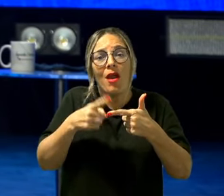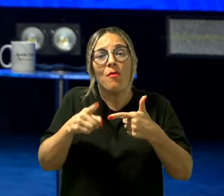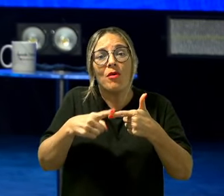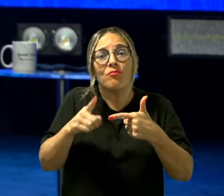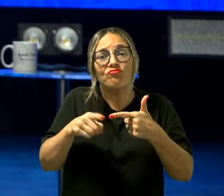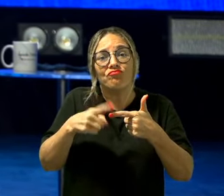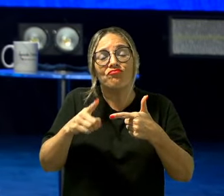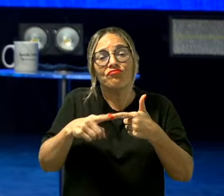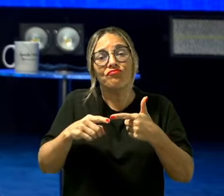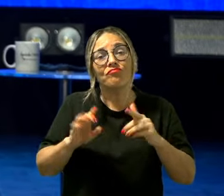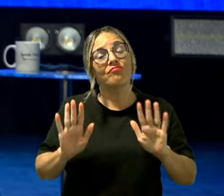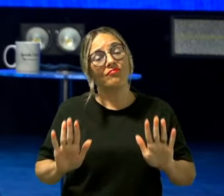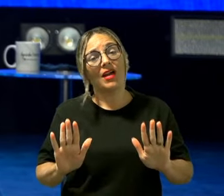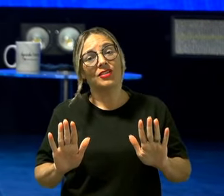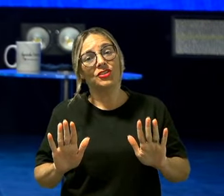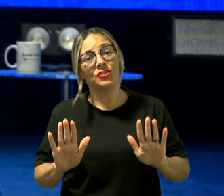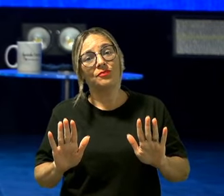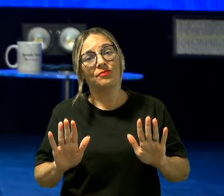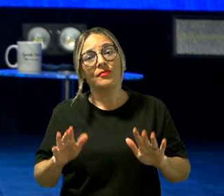gerando uma solução.